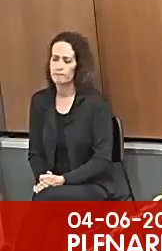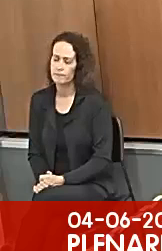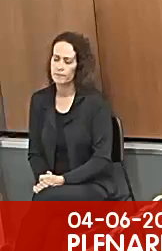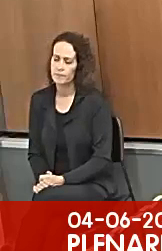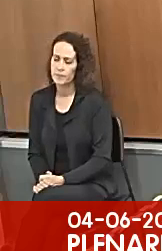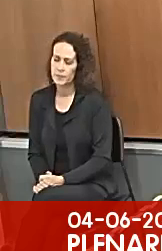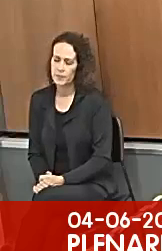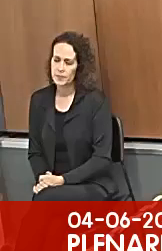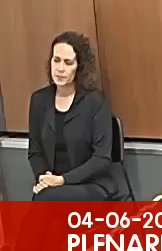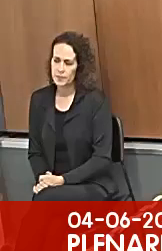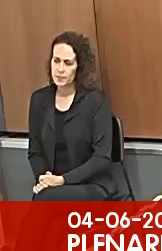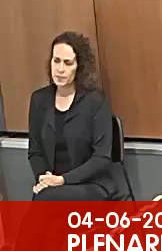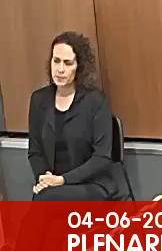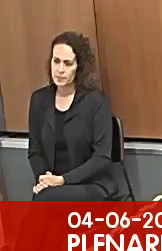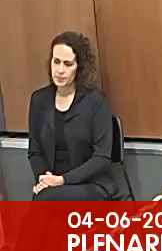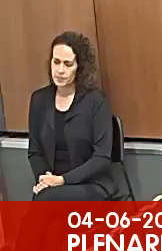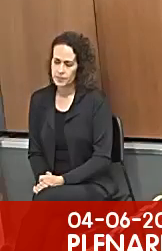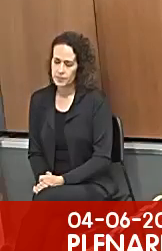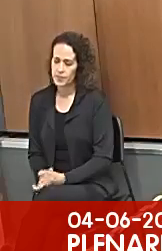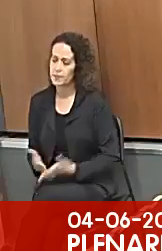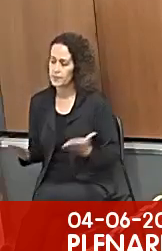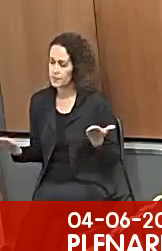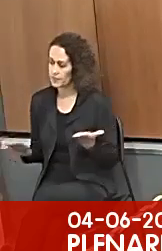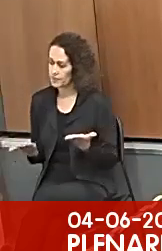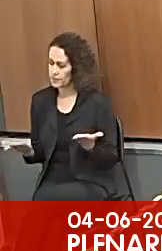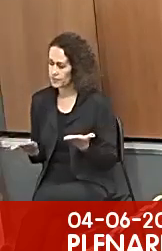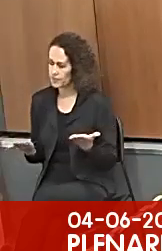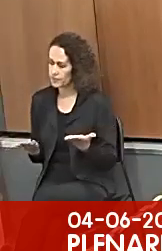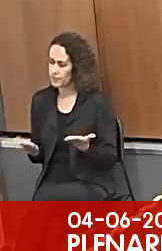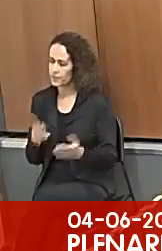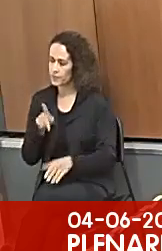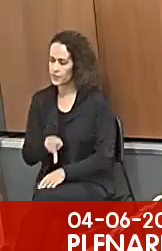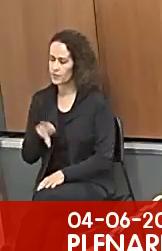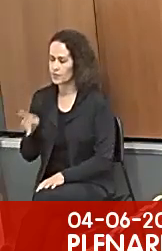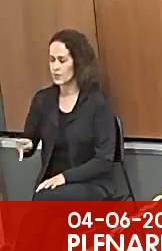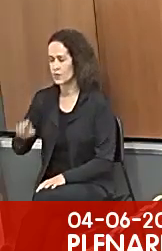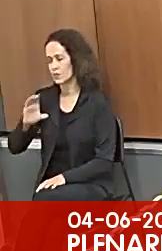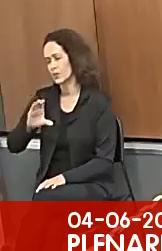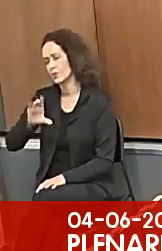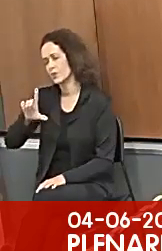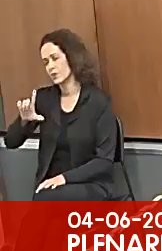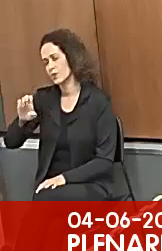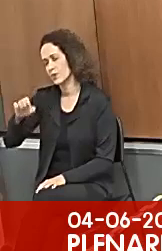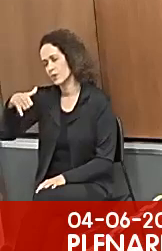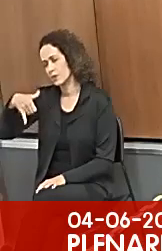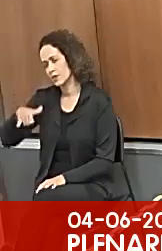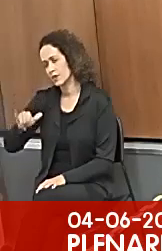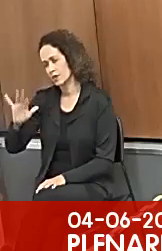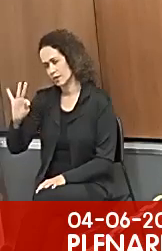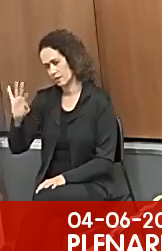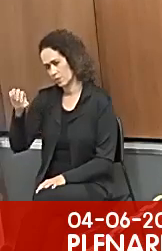Vou passar aqui, então, a fala para o nosso professor Cleiton.